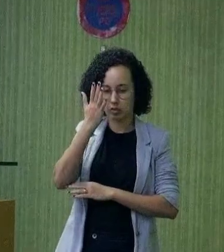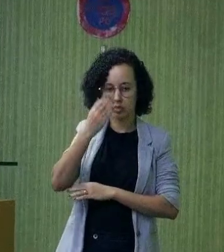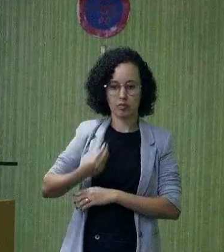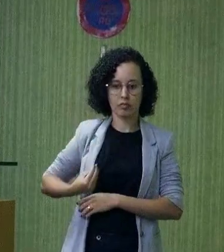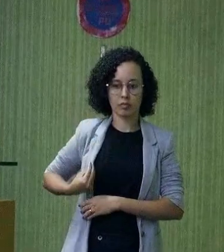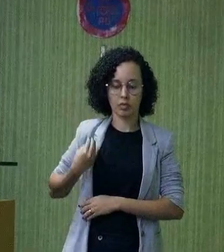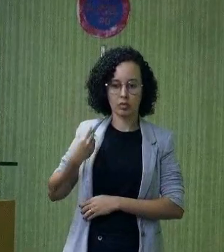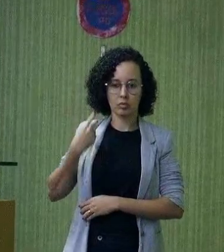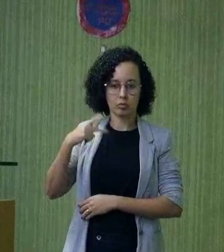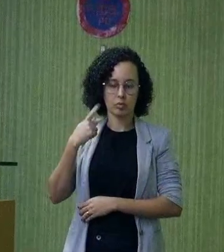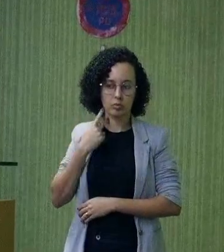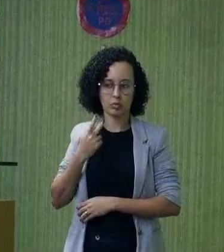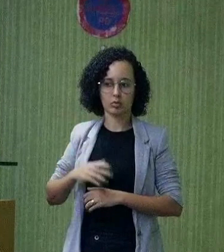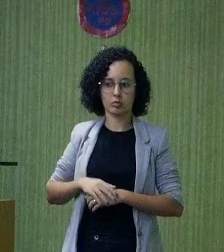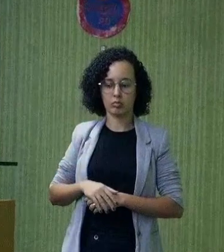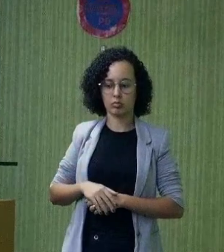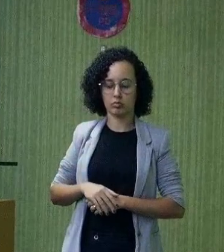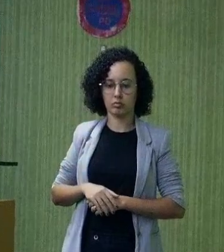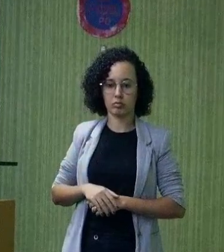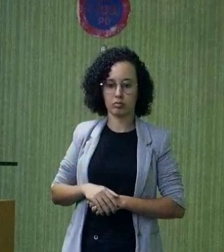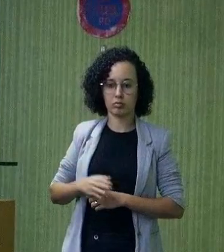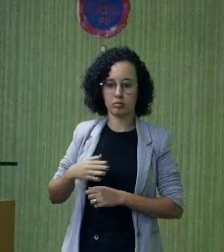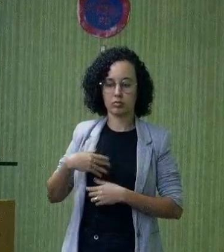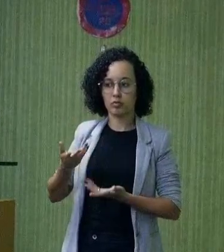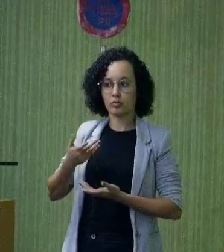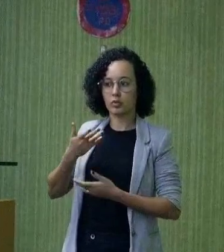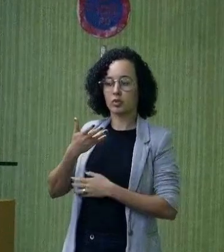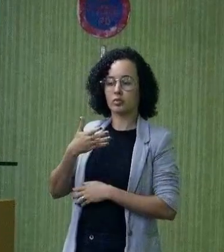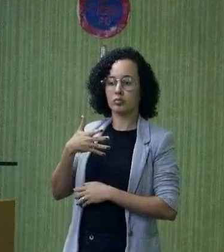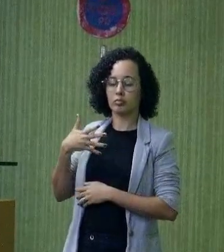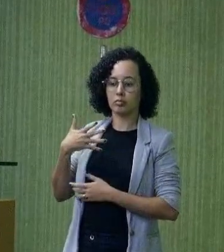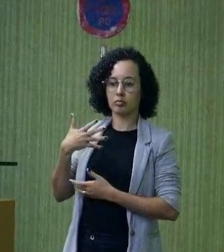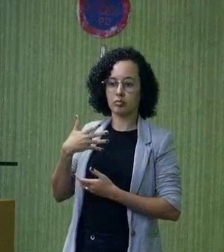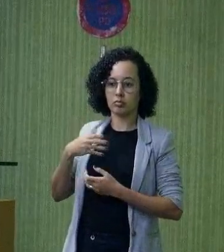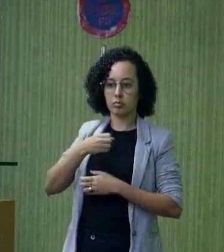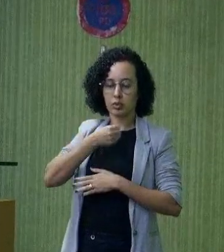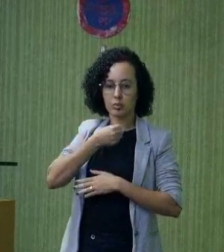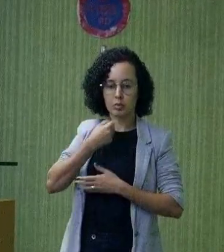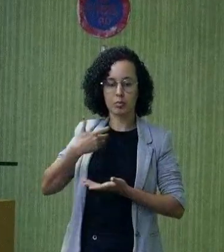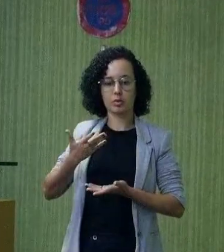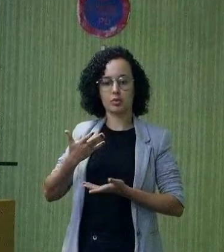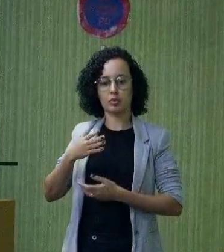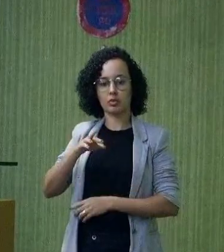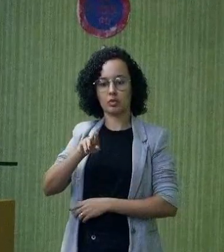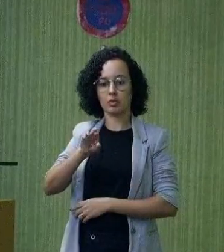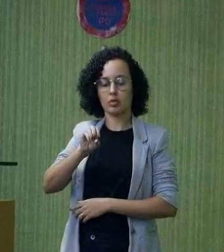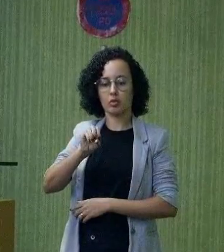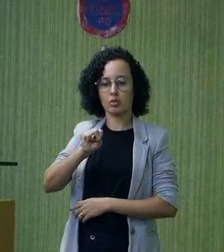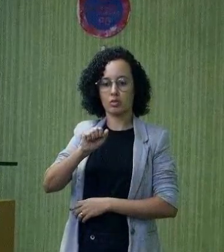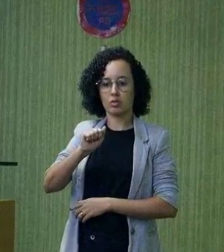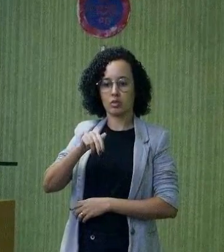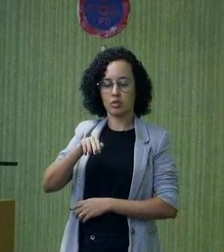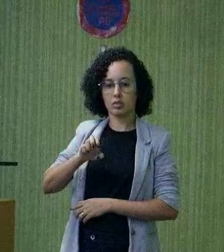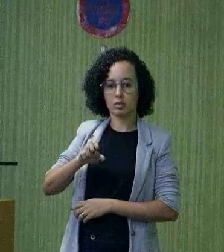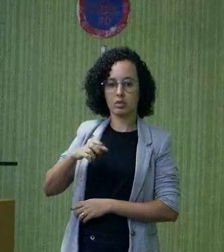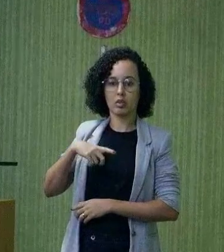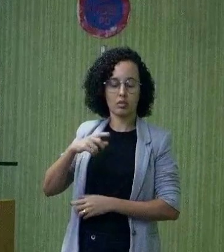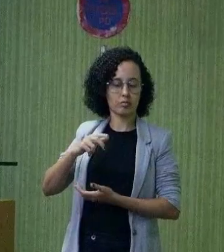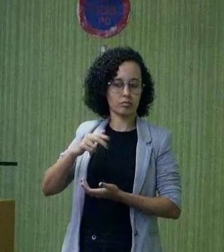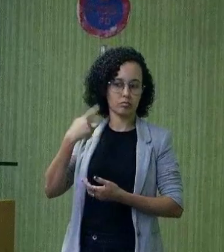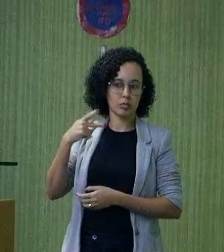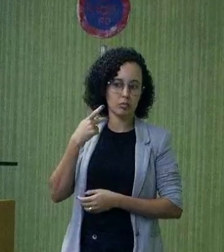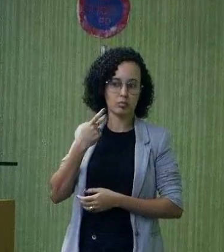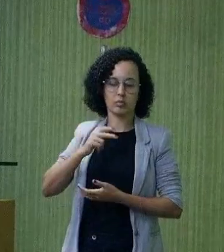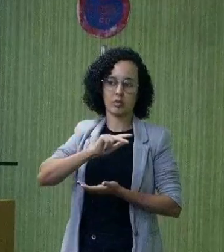porque não é fácil a gente viu por exemplo depoimento de Rosane falando que é promotora de n curadorias né de cidadania